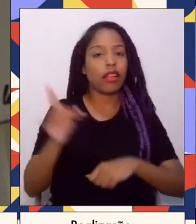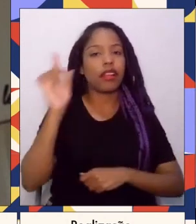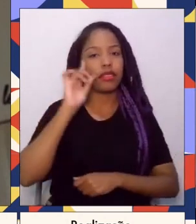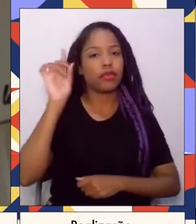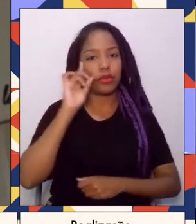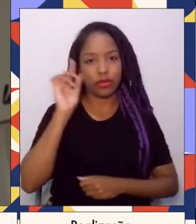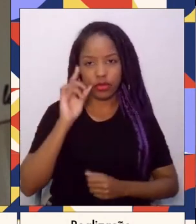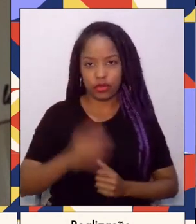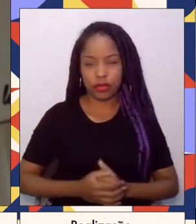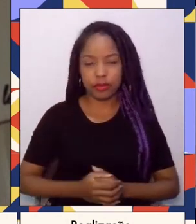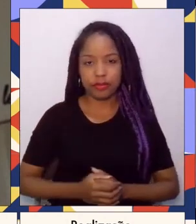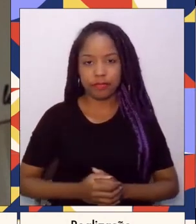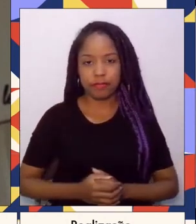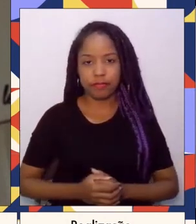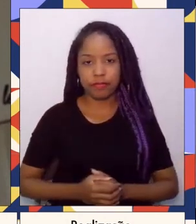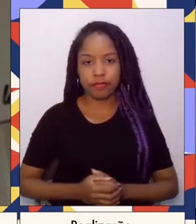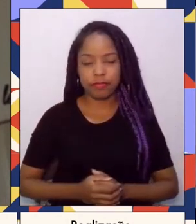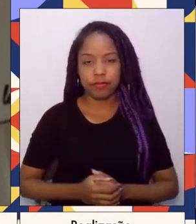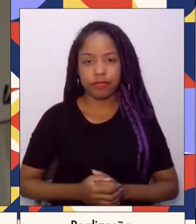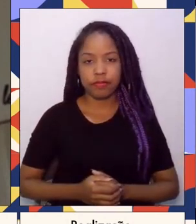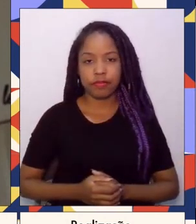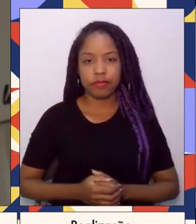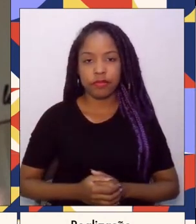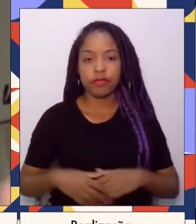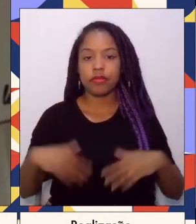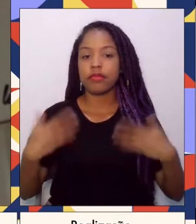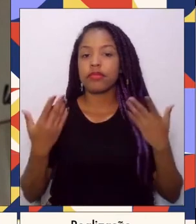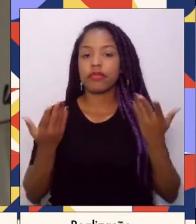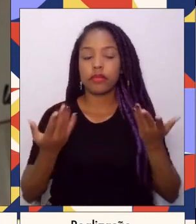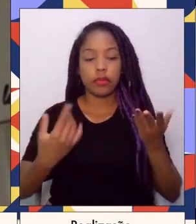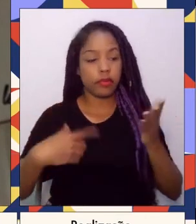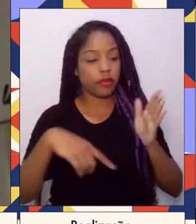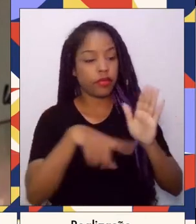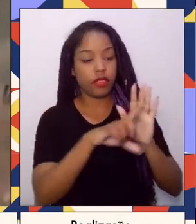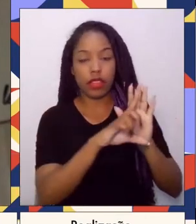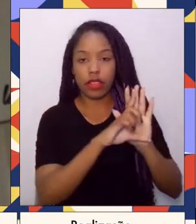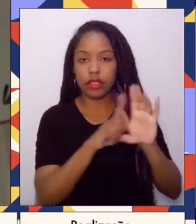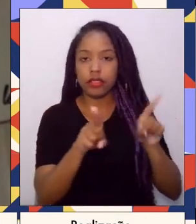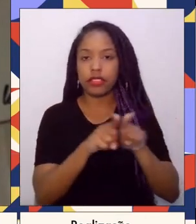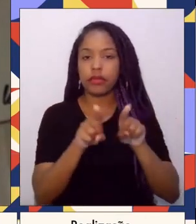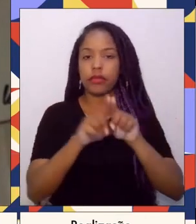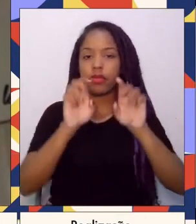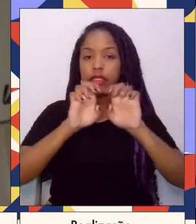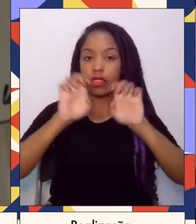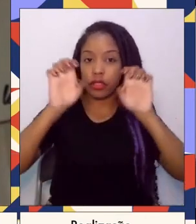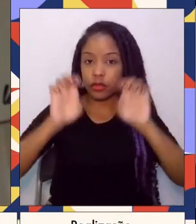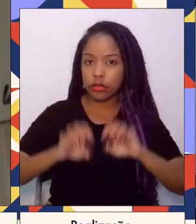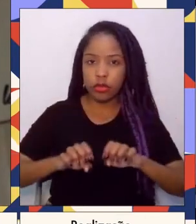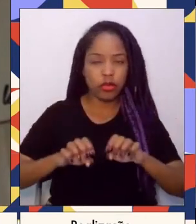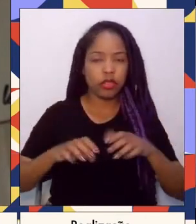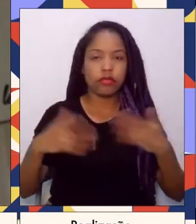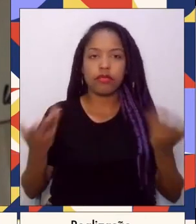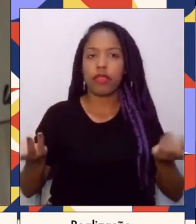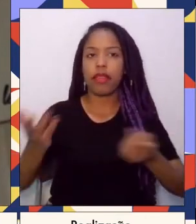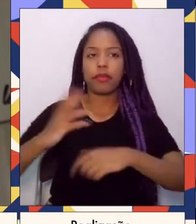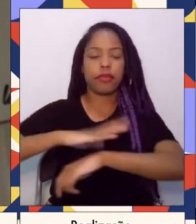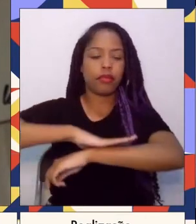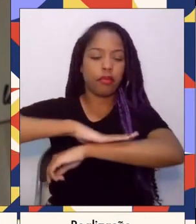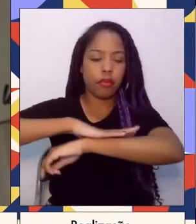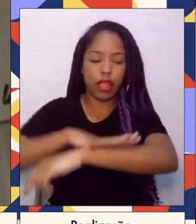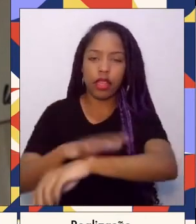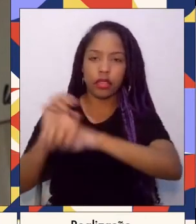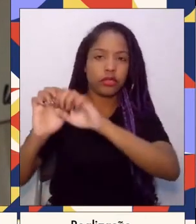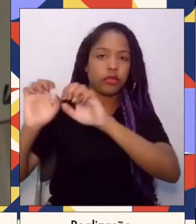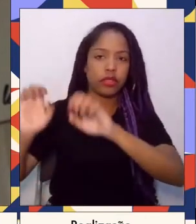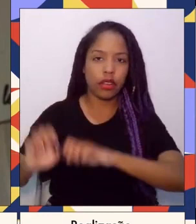as mesmas leis e as mesmas estruturas assim como a racismo estrutural e uma série de